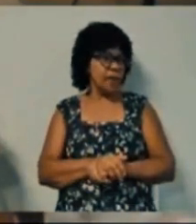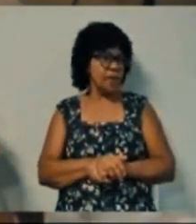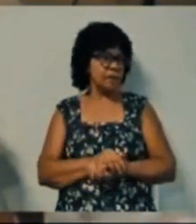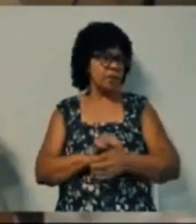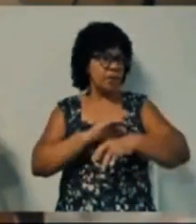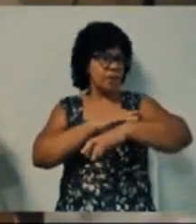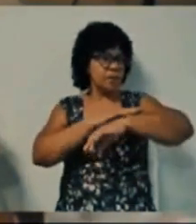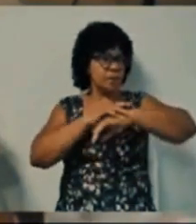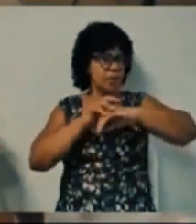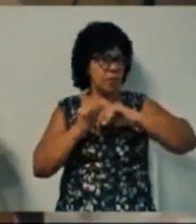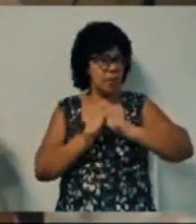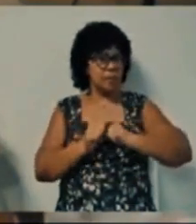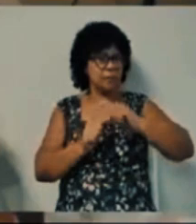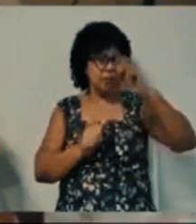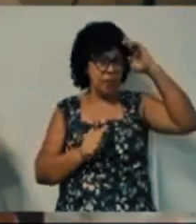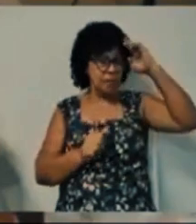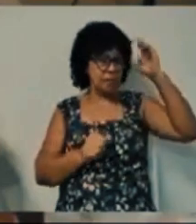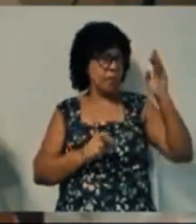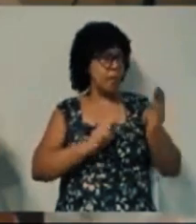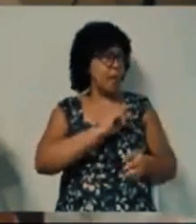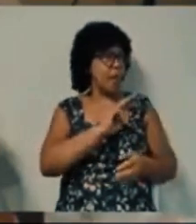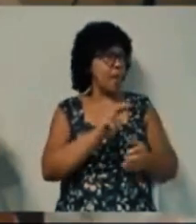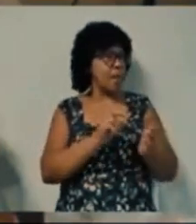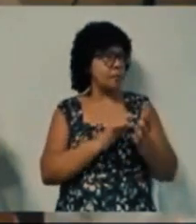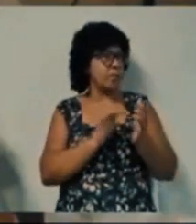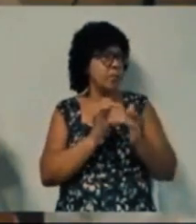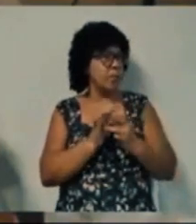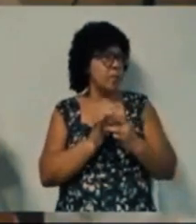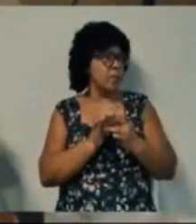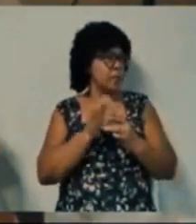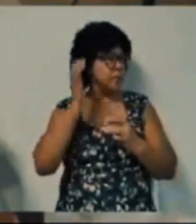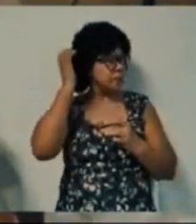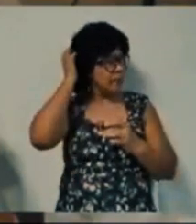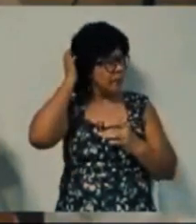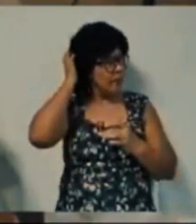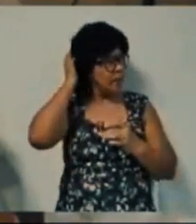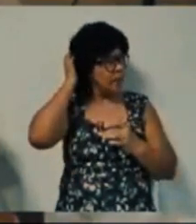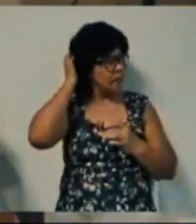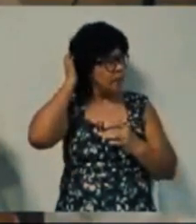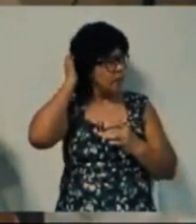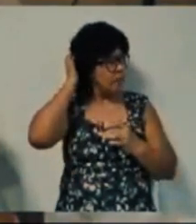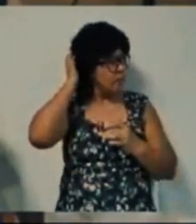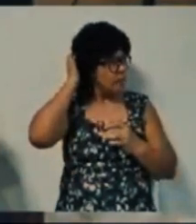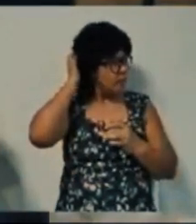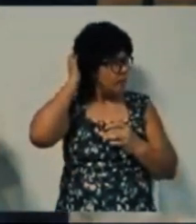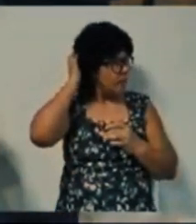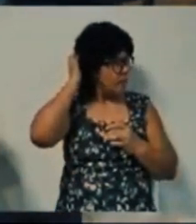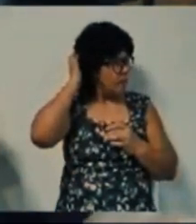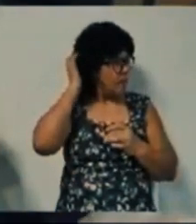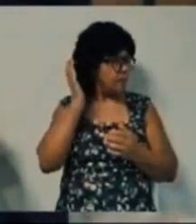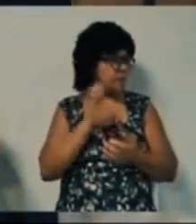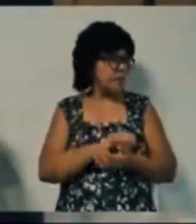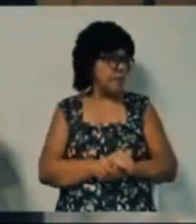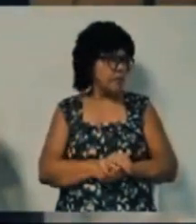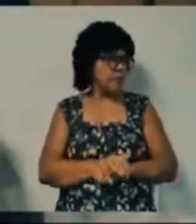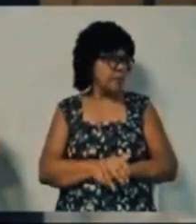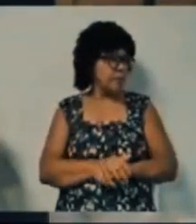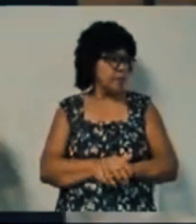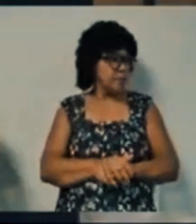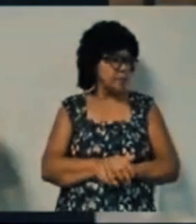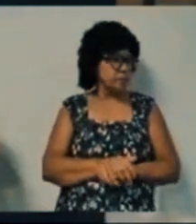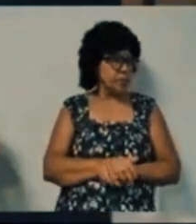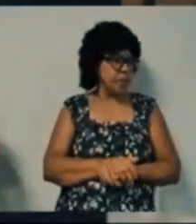tua filha. Seja curado agora em nome de Jesus. Seja curado agora em nome de